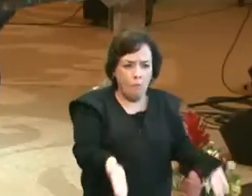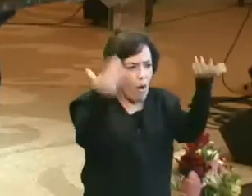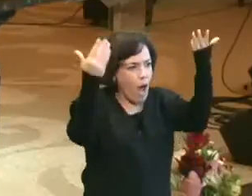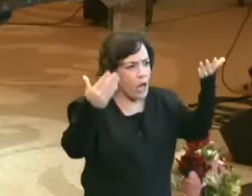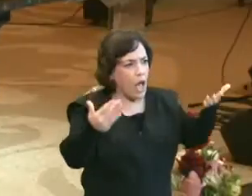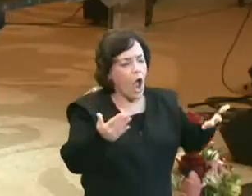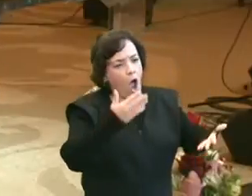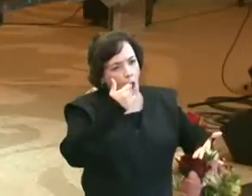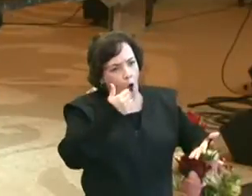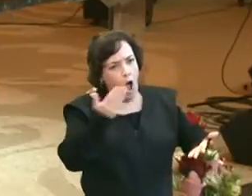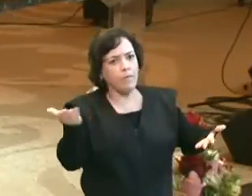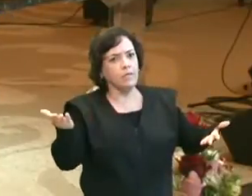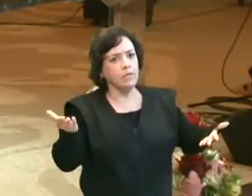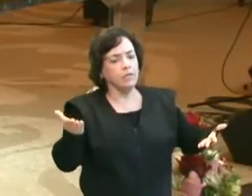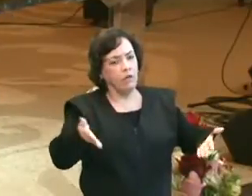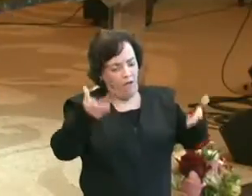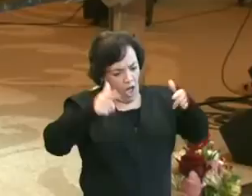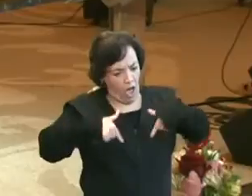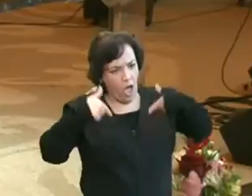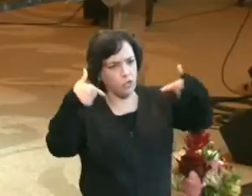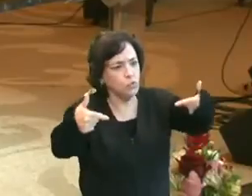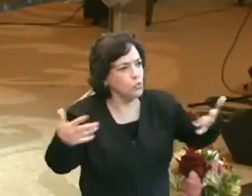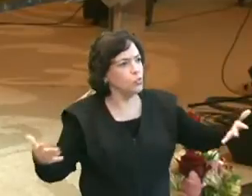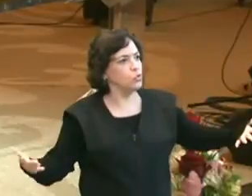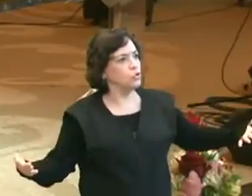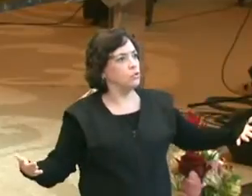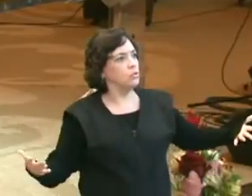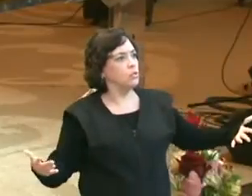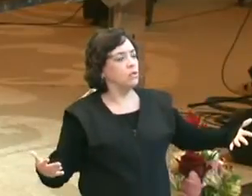Eu já tive o bastante. Levanta e come.